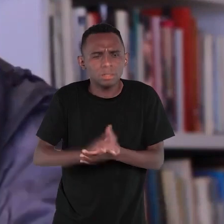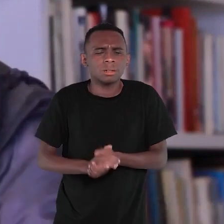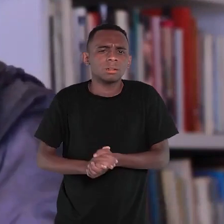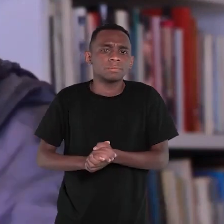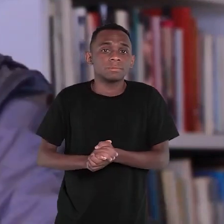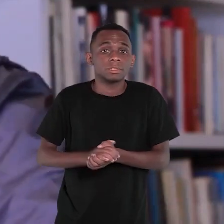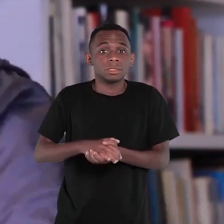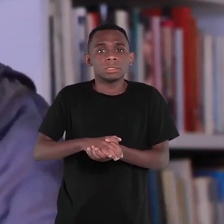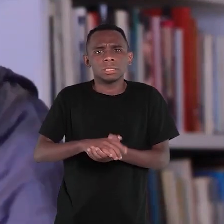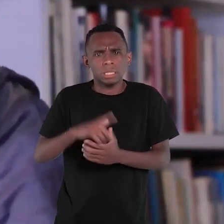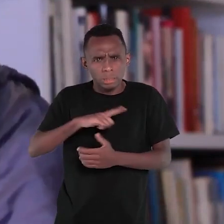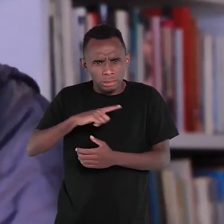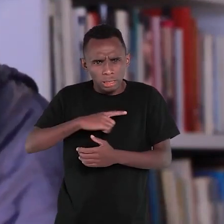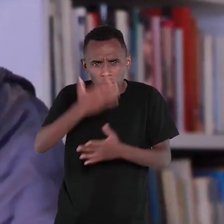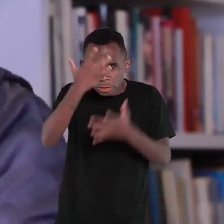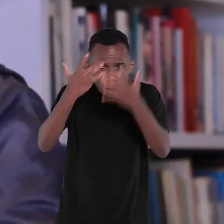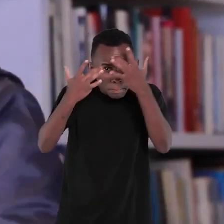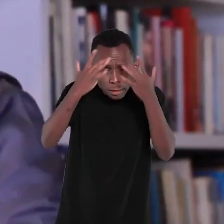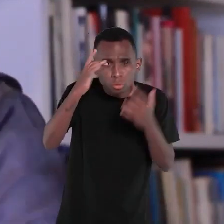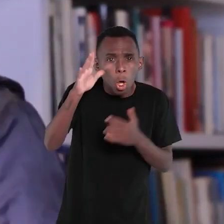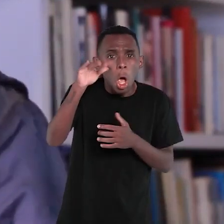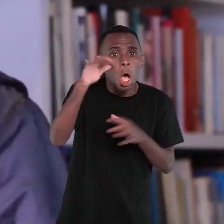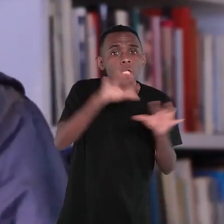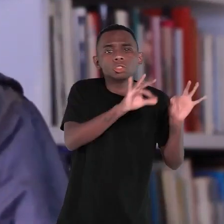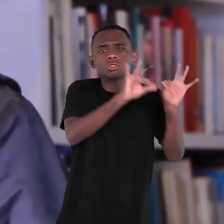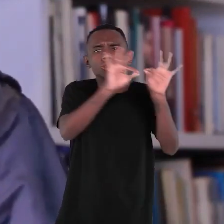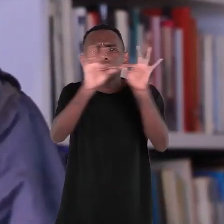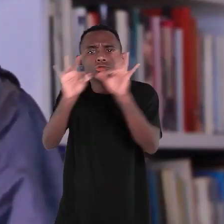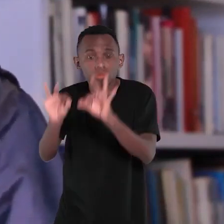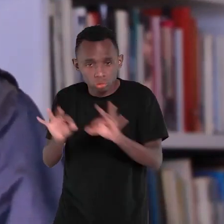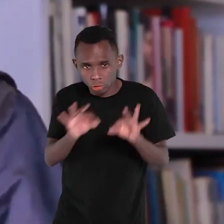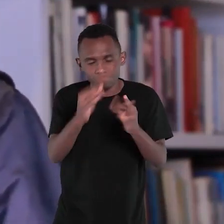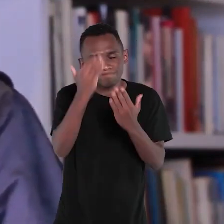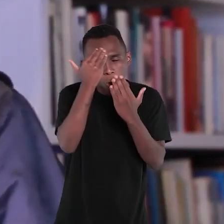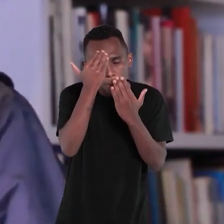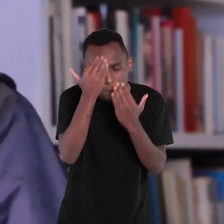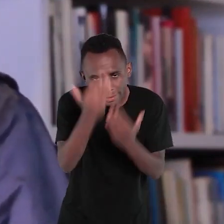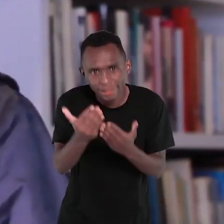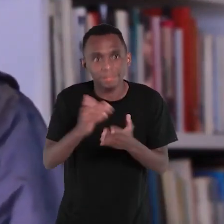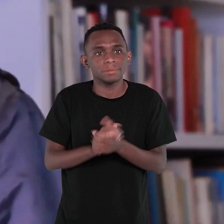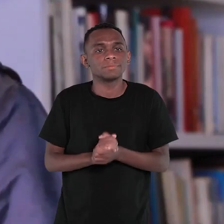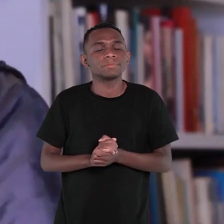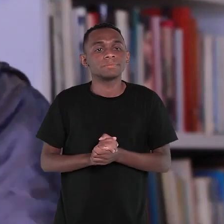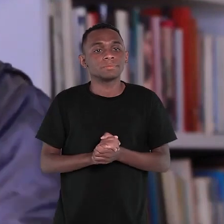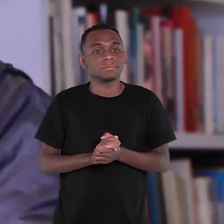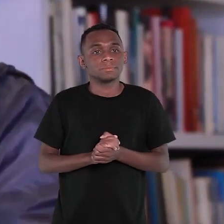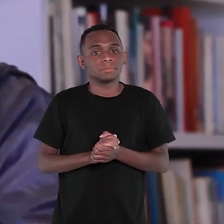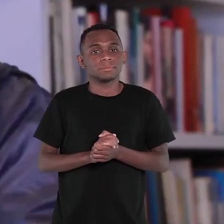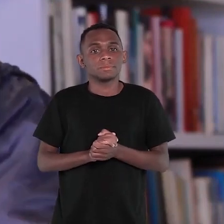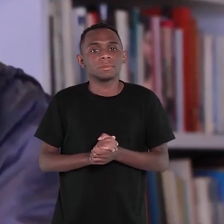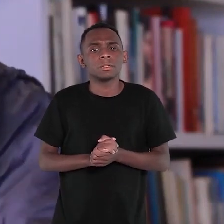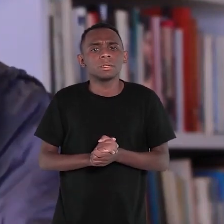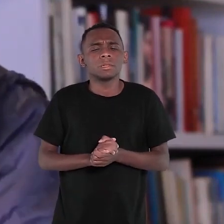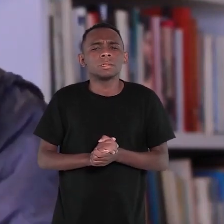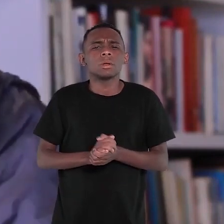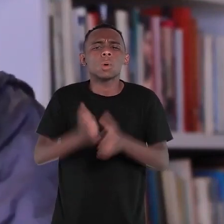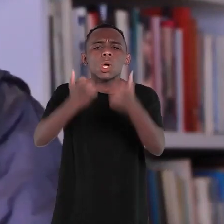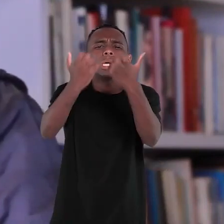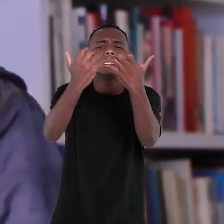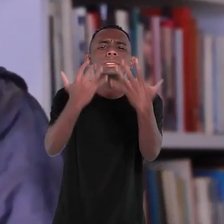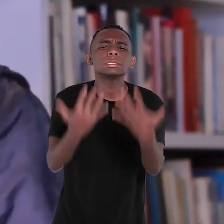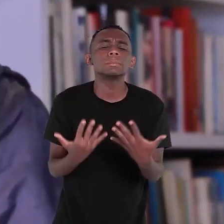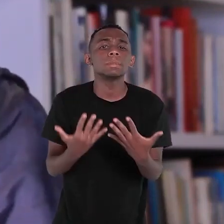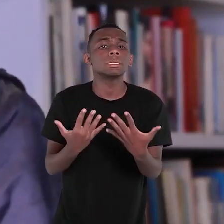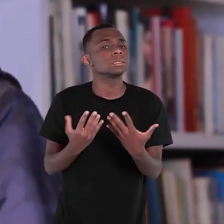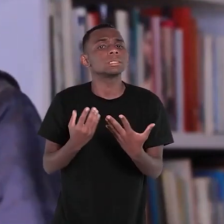nós temos muitos espectadores nos assistindo, a quem agradeço a audiência, e desde já, conta para a gente